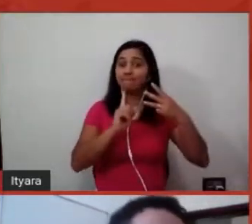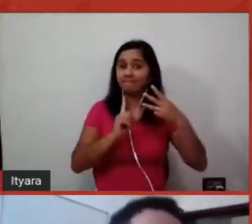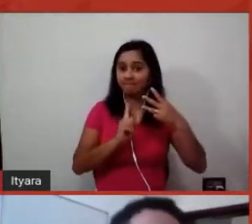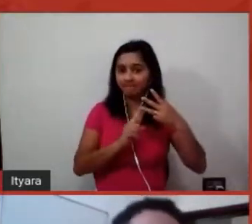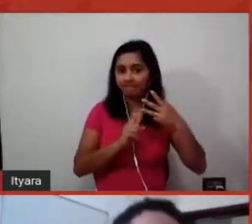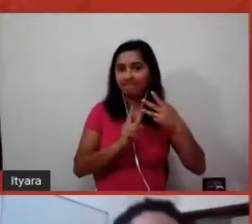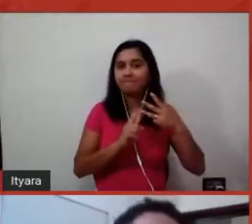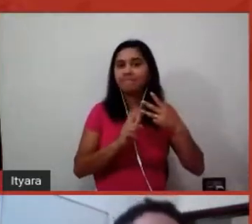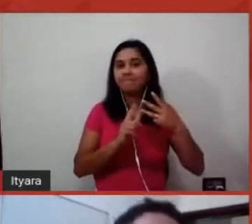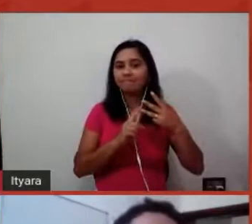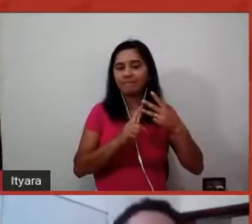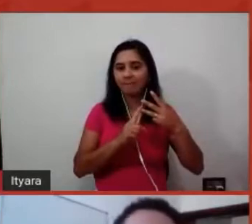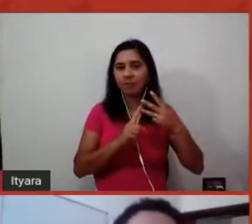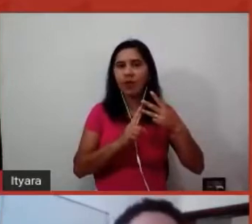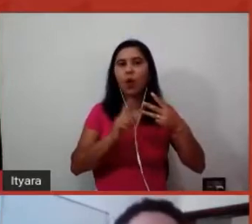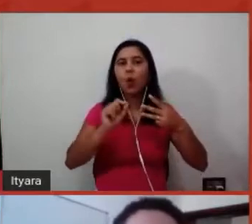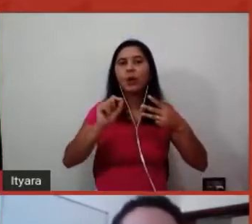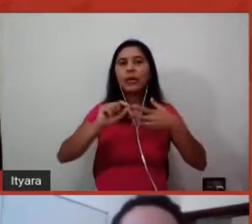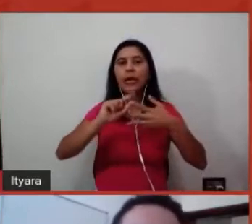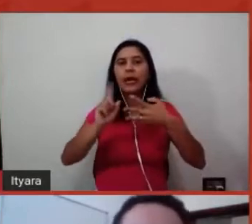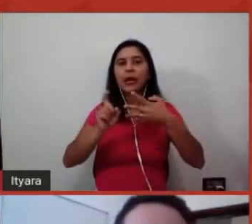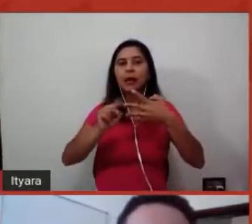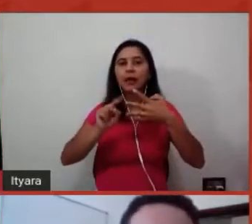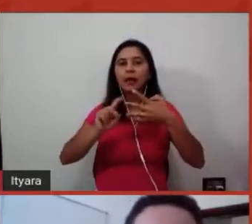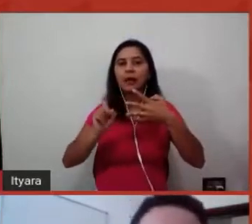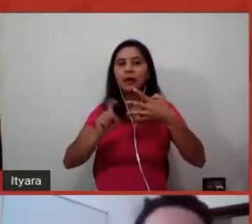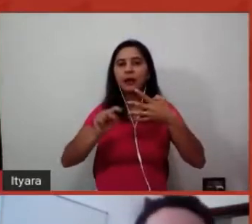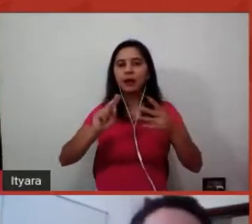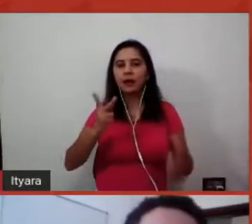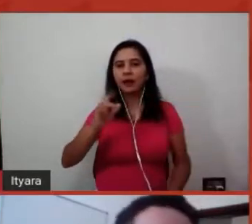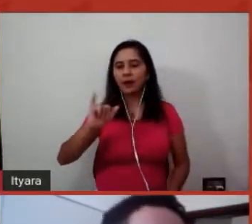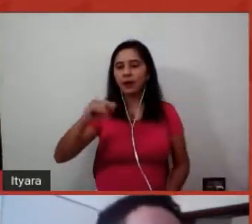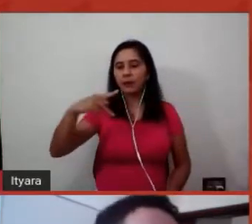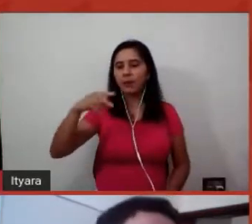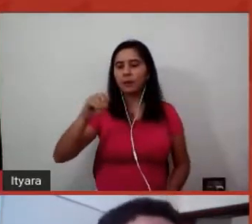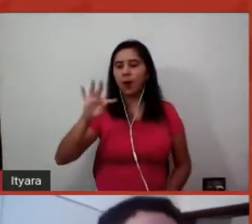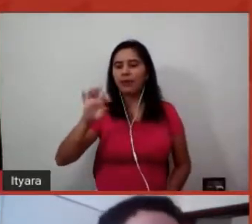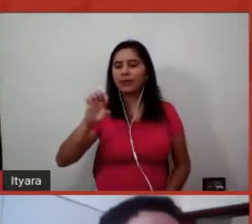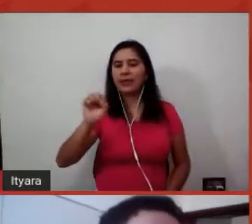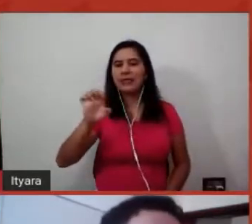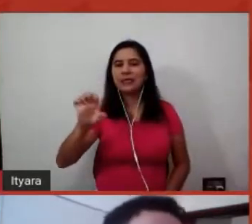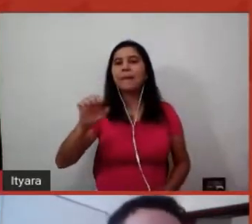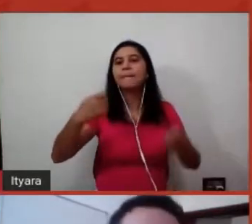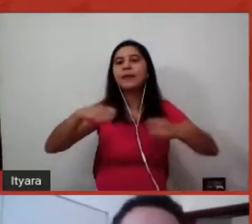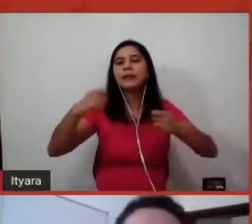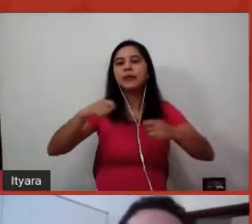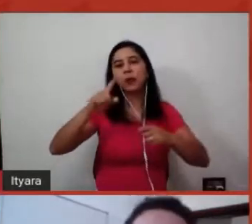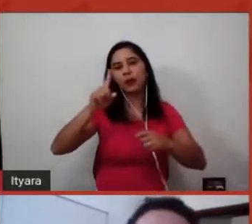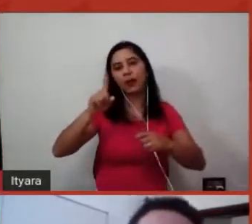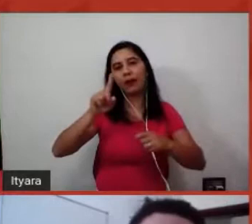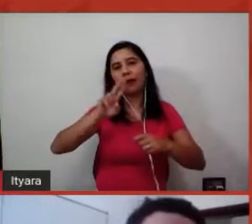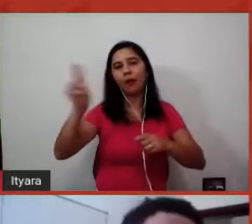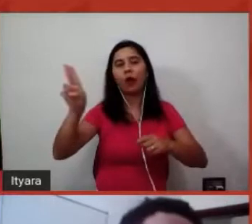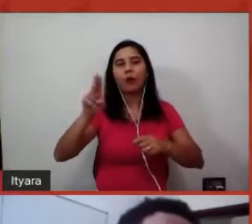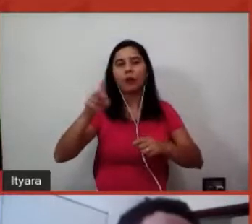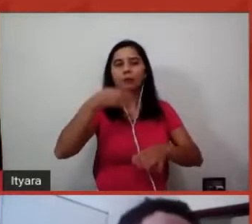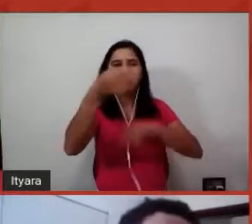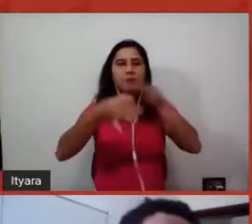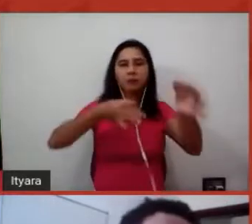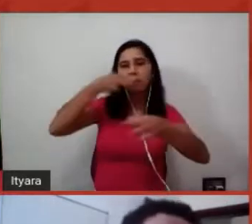a formulação de hipóteses em um esquema de brainstorming, né? Famoso toró de